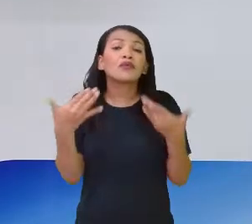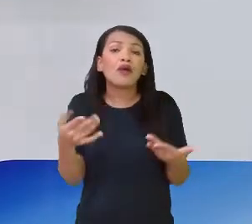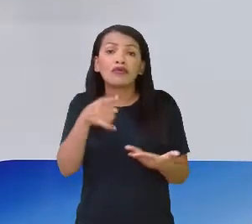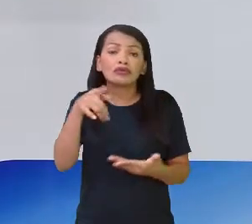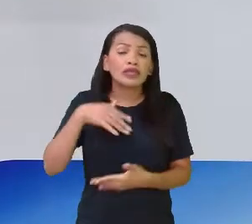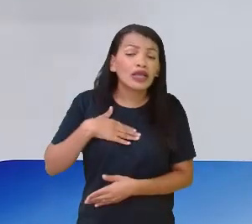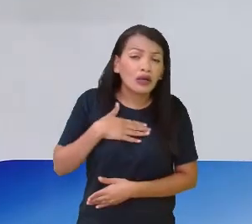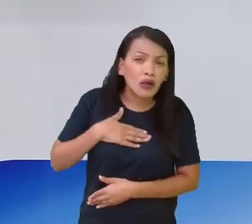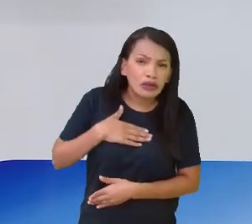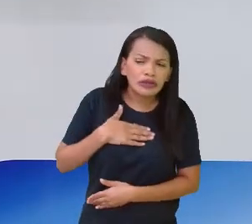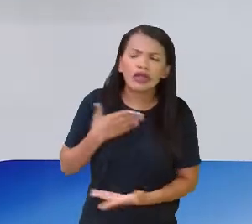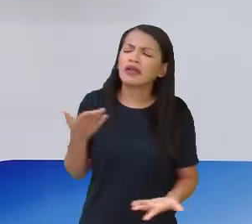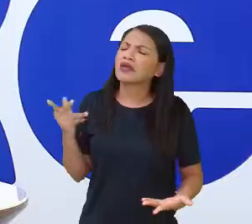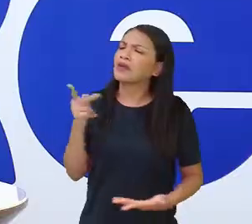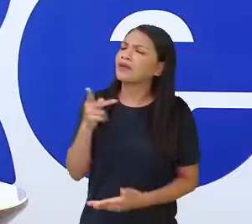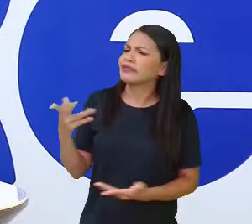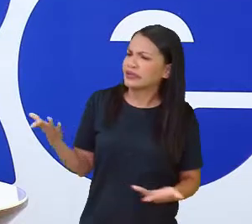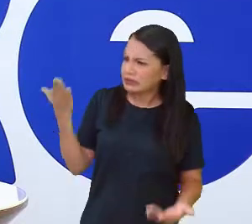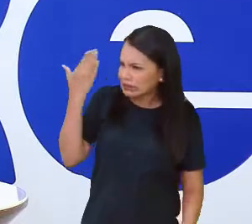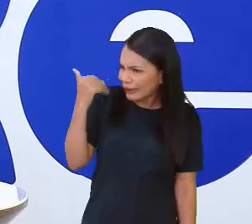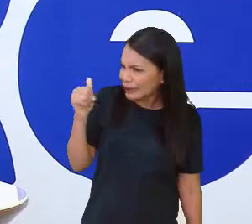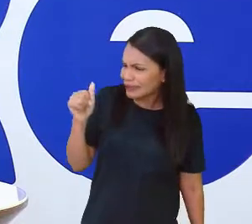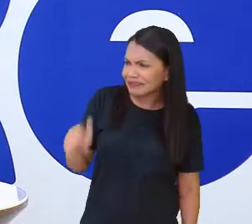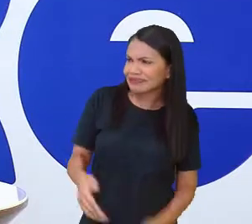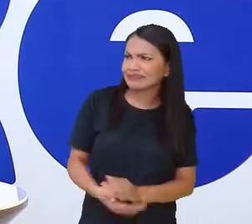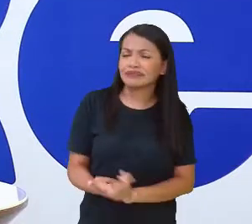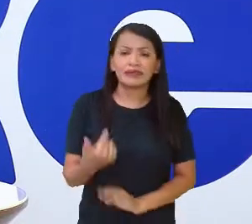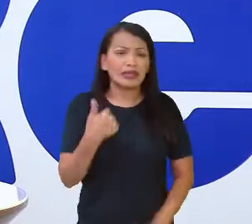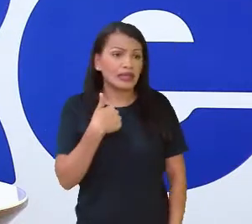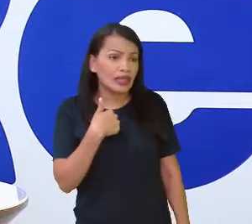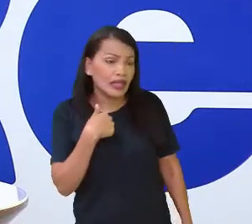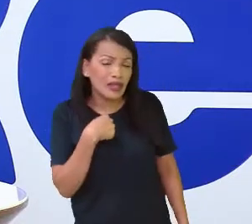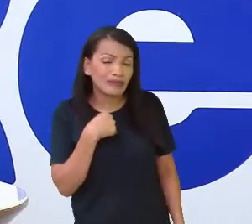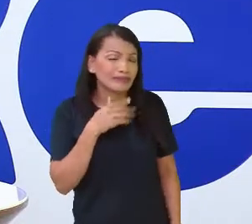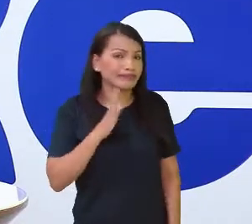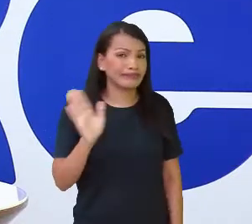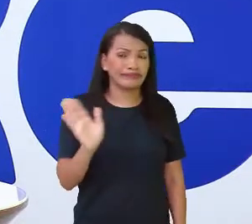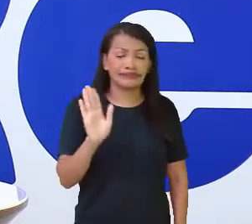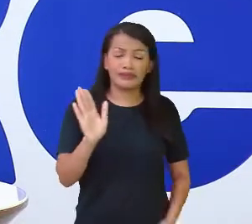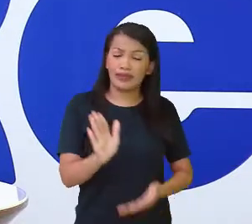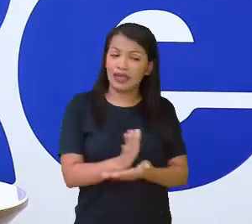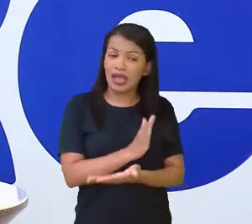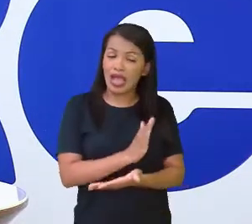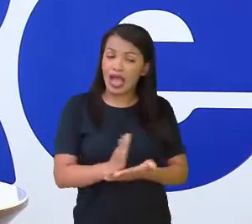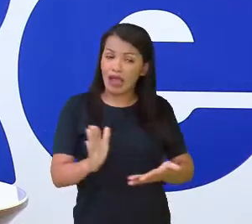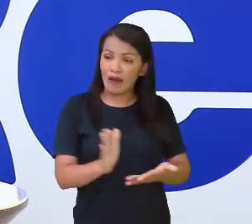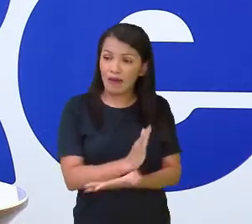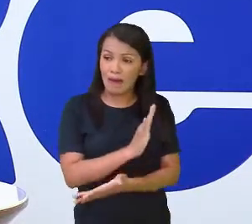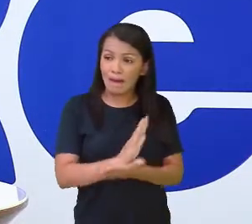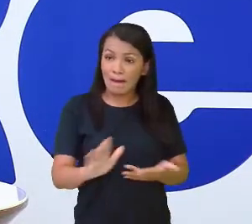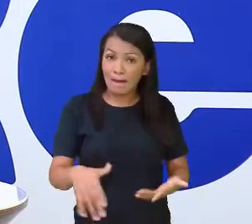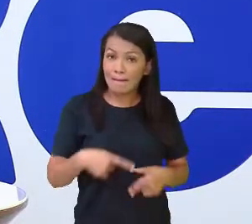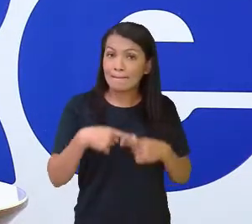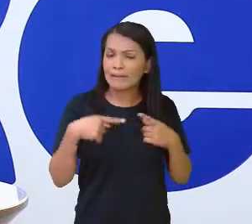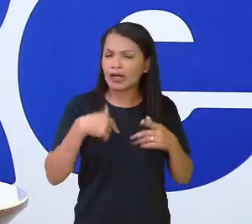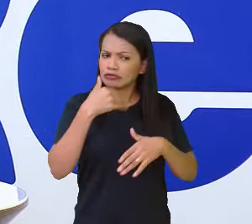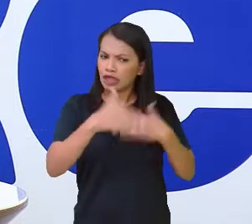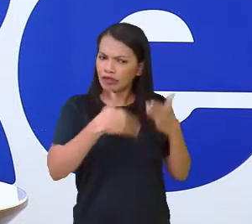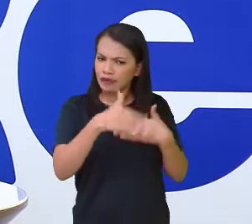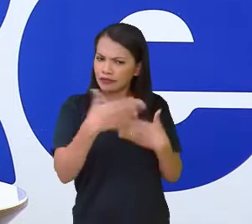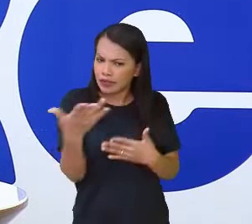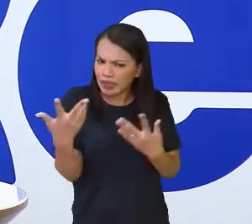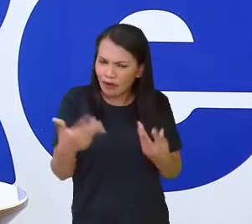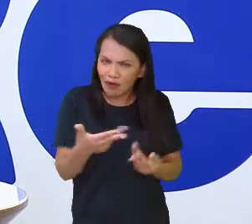aí, professora, sabe tocar? Então, eu enrolo um pouco alguns, né? Mas não com essa desenvoltura